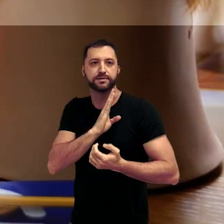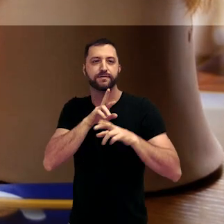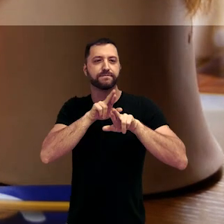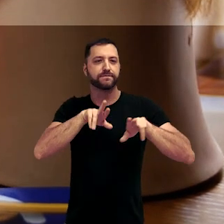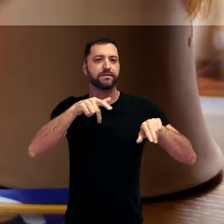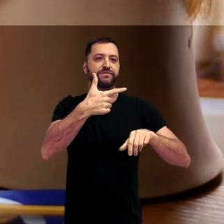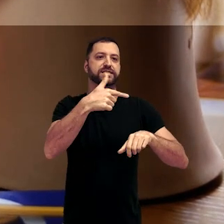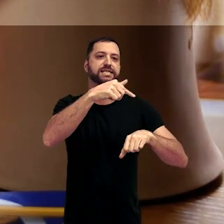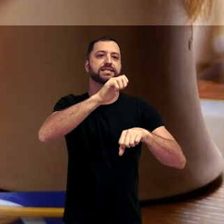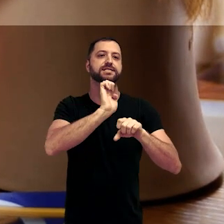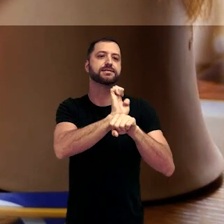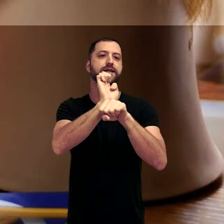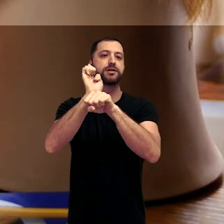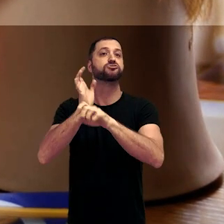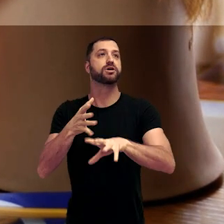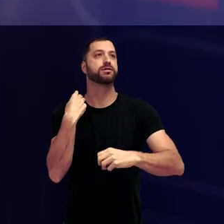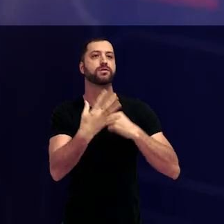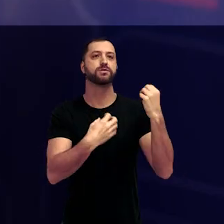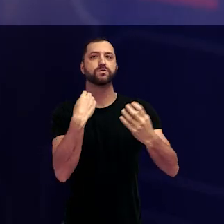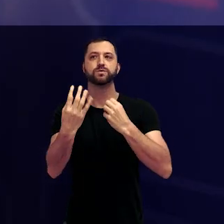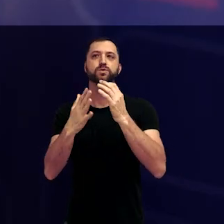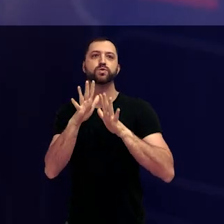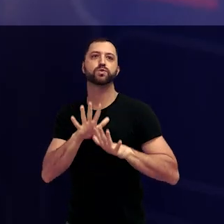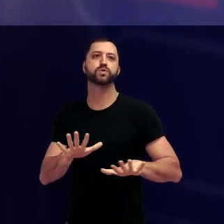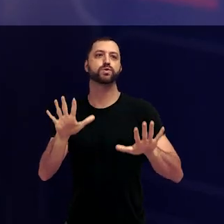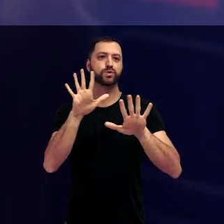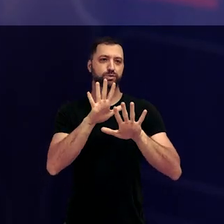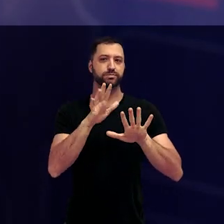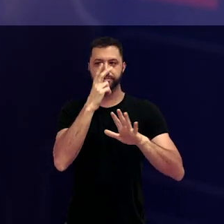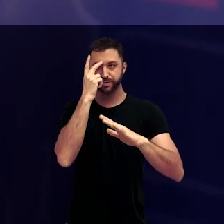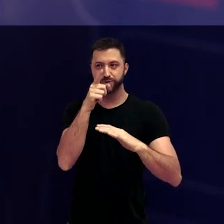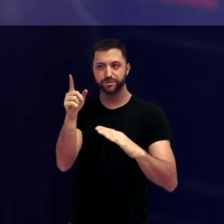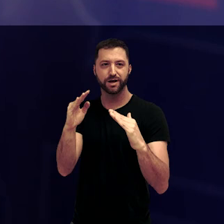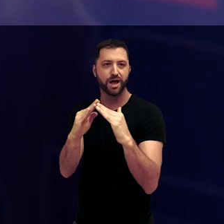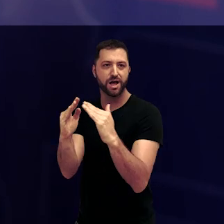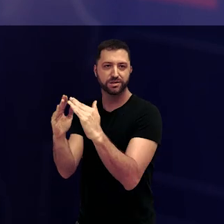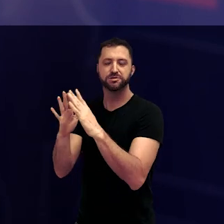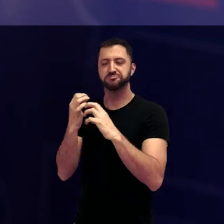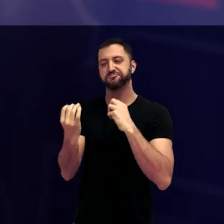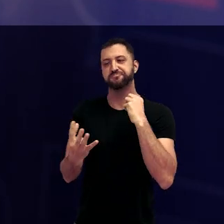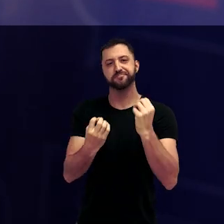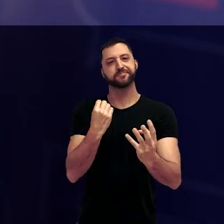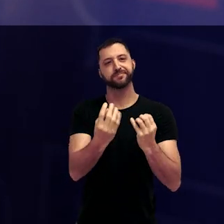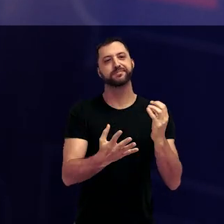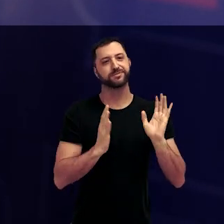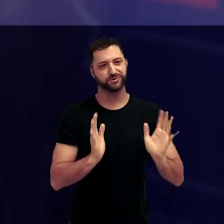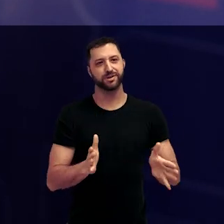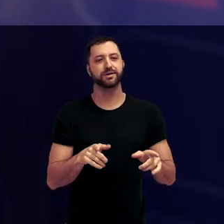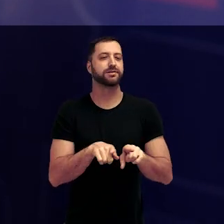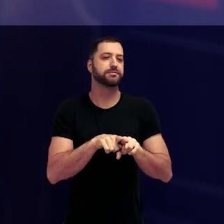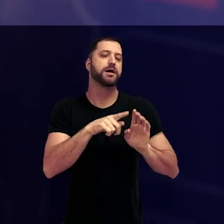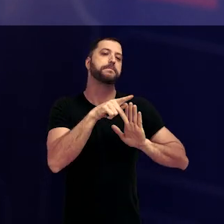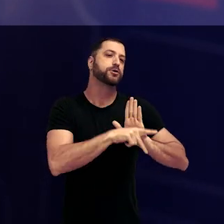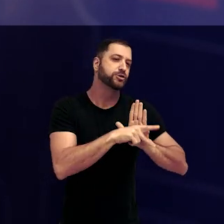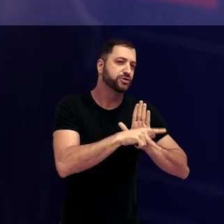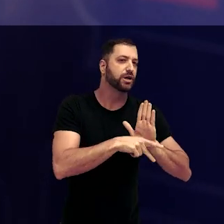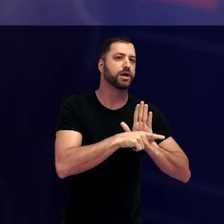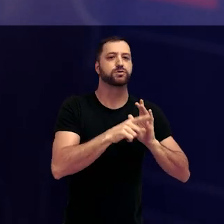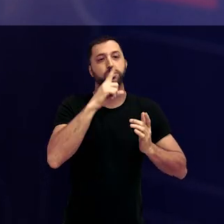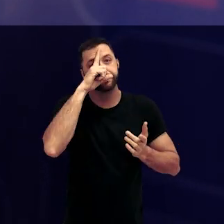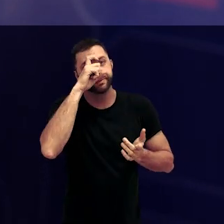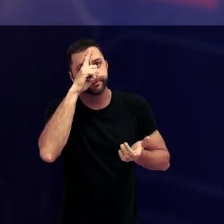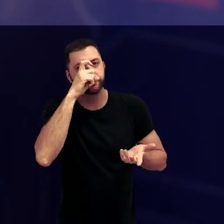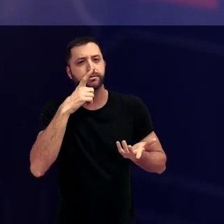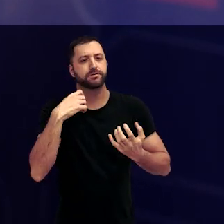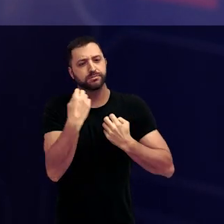oncológicos nos 27 estados, né? Então nós entregamos na casa da paciente e também atendemos outros projetos.